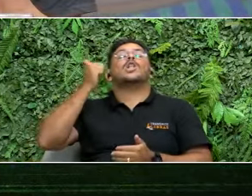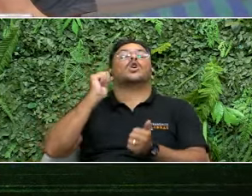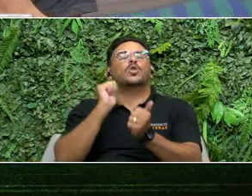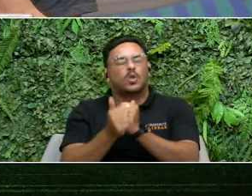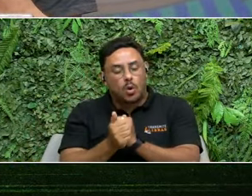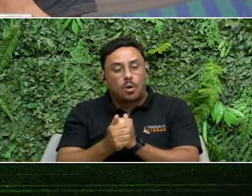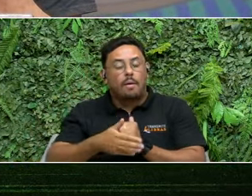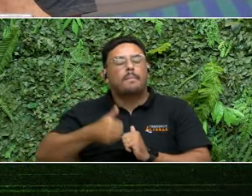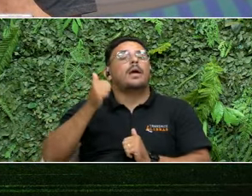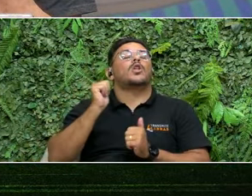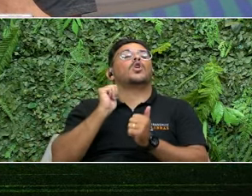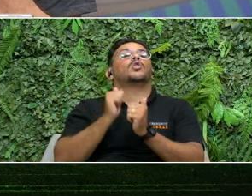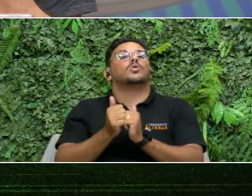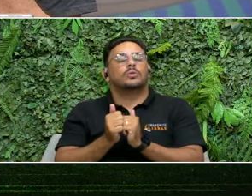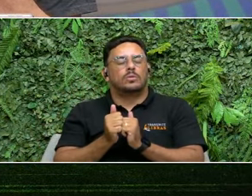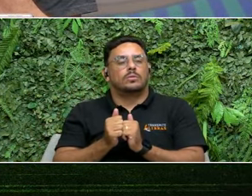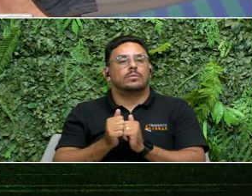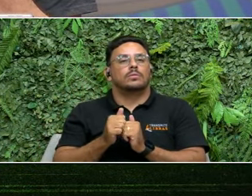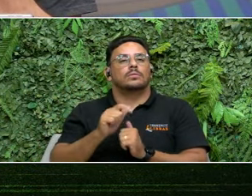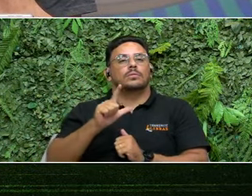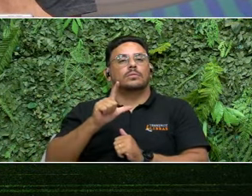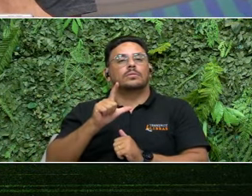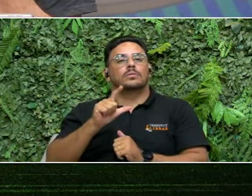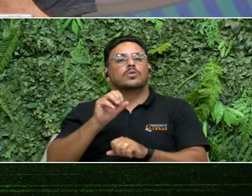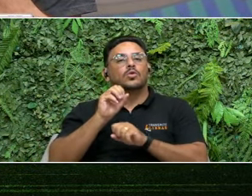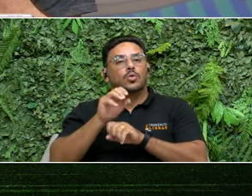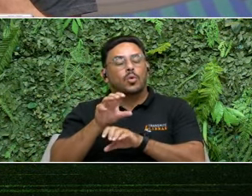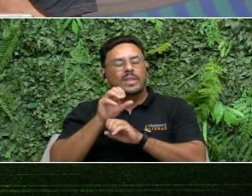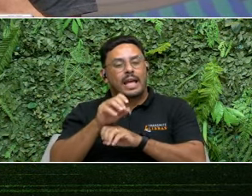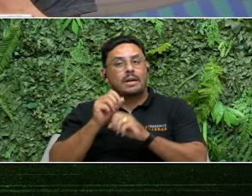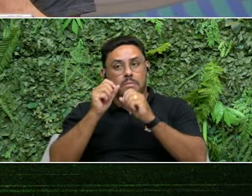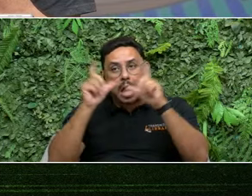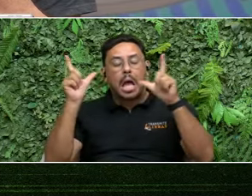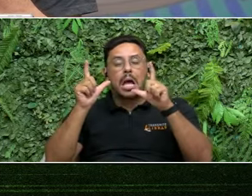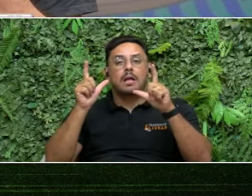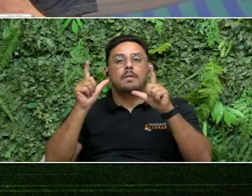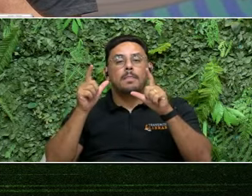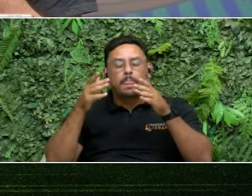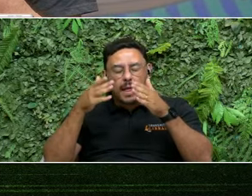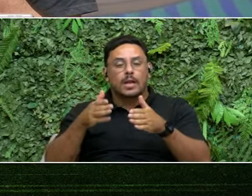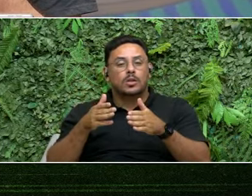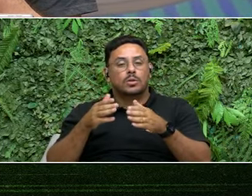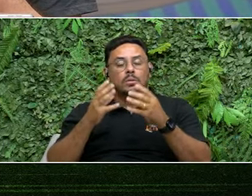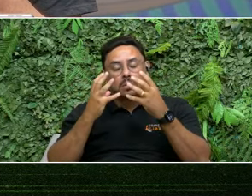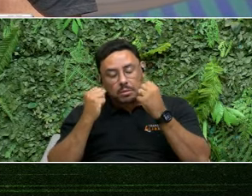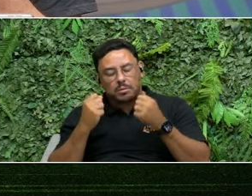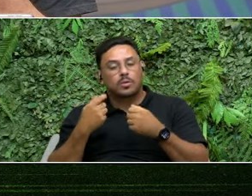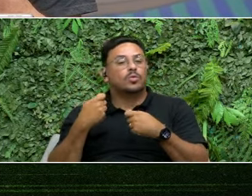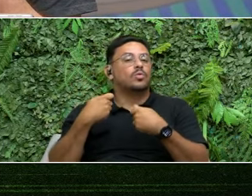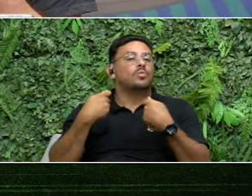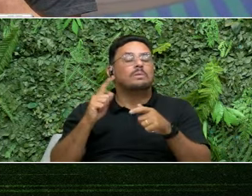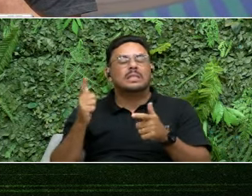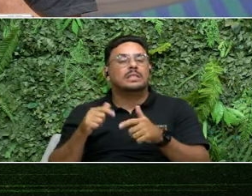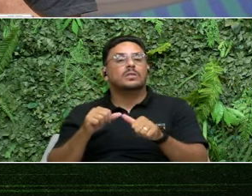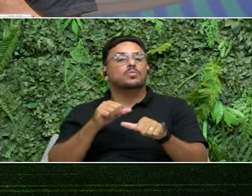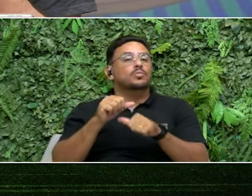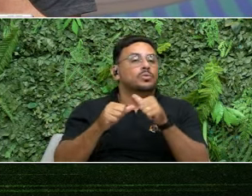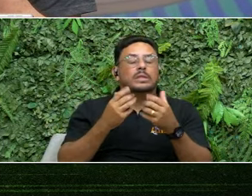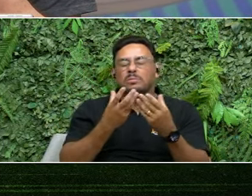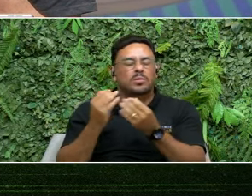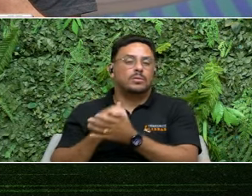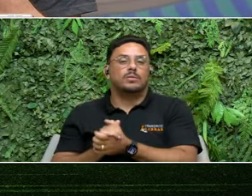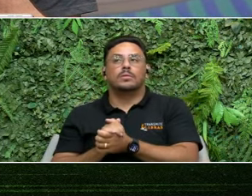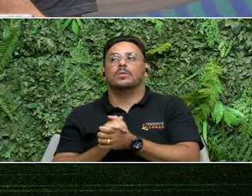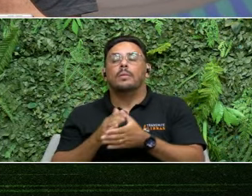hoje o craque do jogo foi o lacão na hora que ele acordou que ele entrou no jogo dormindo não precisa de fazer muita coisa no time não